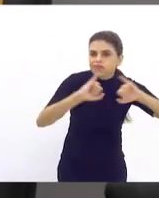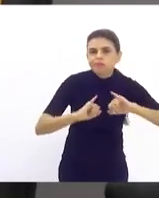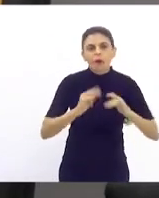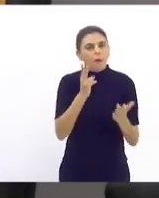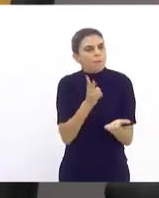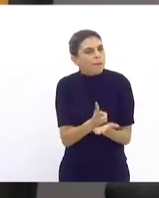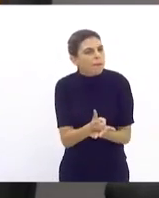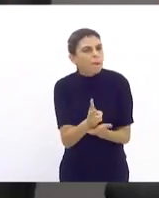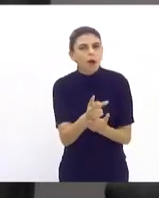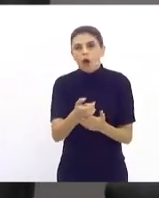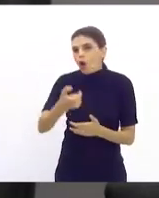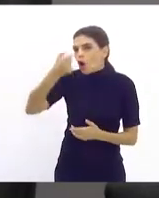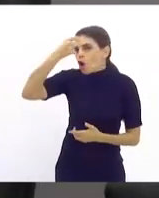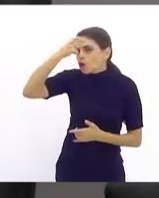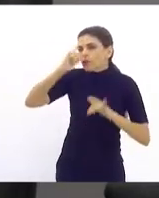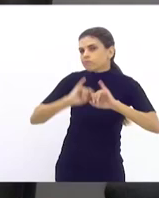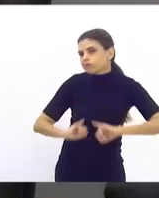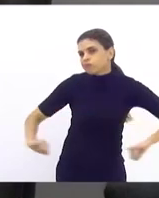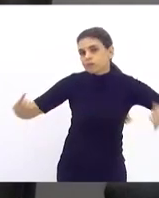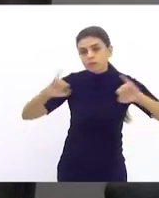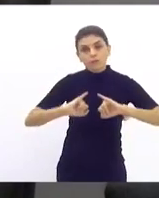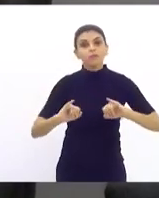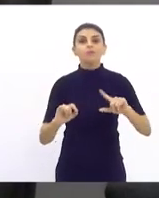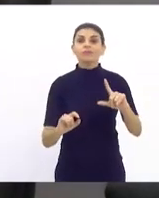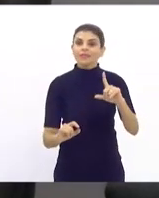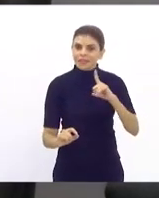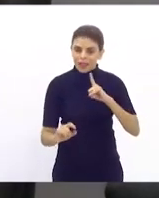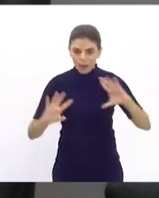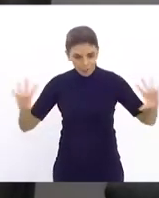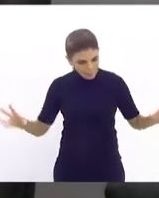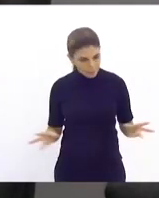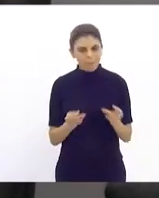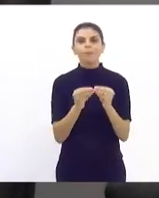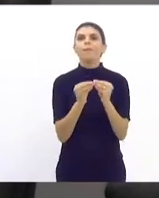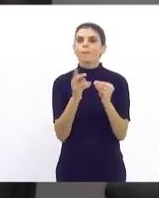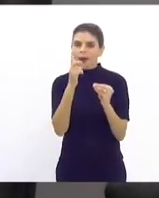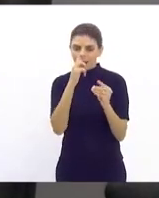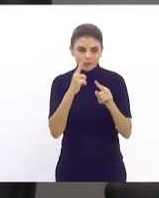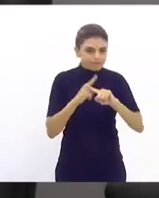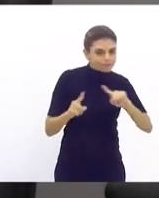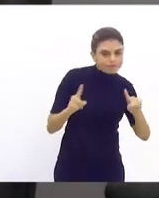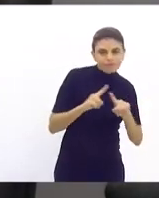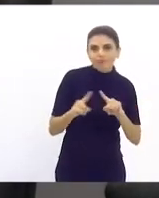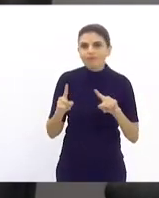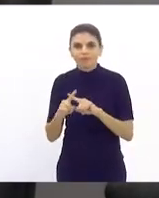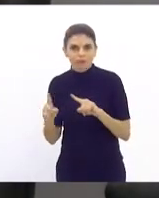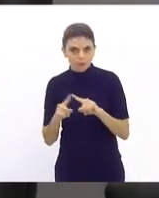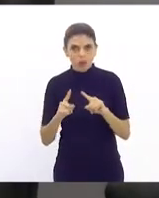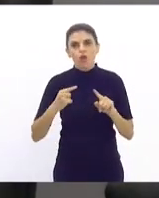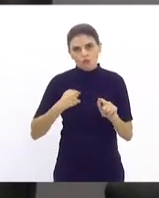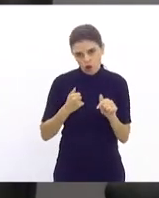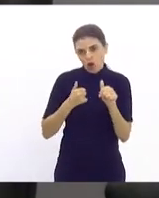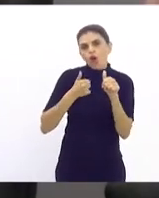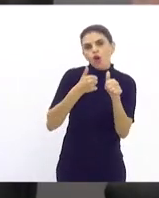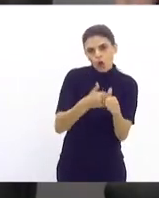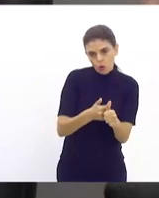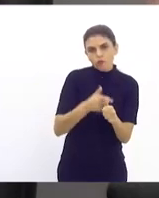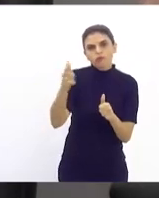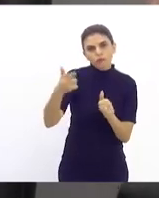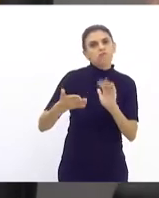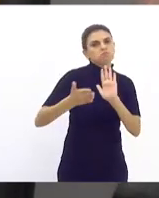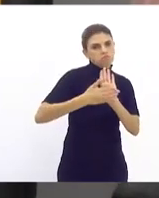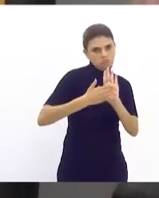conscientização. Então, ele também tem um pouco de sentido, um pouco distinto. Na verdade, eu vou acompanhar o encaminhamento de Vossa